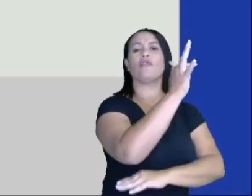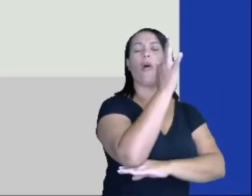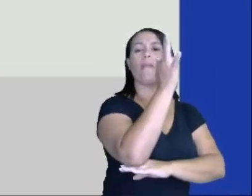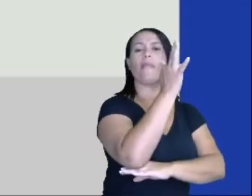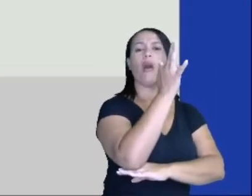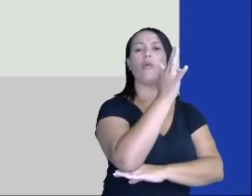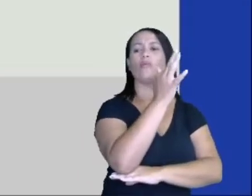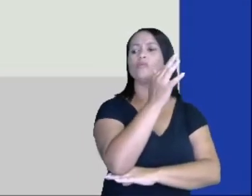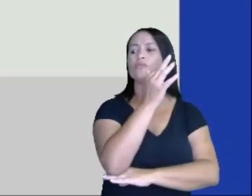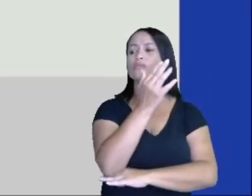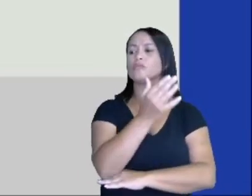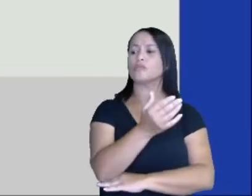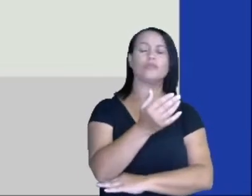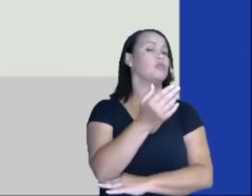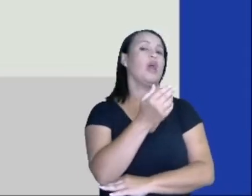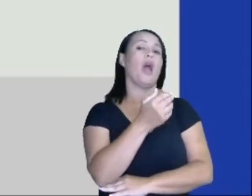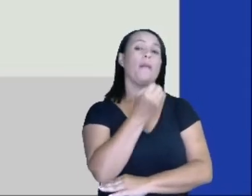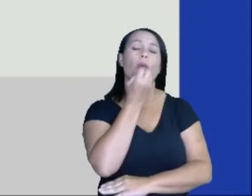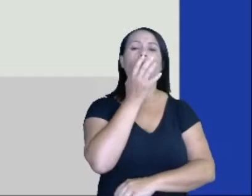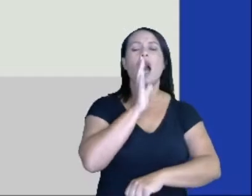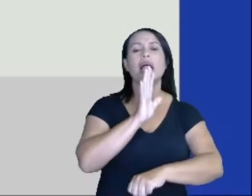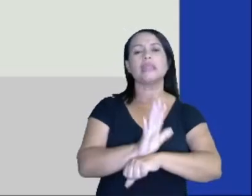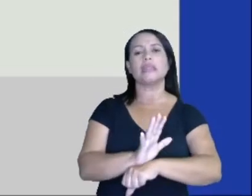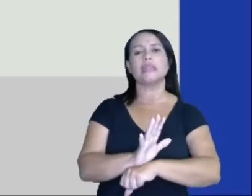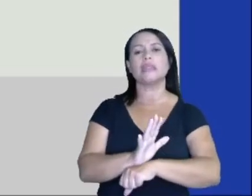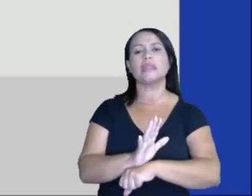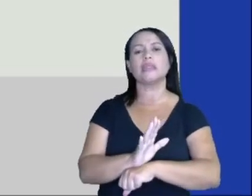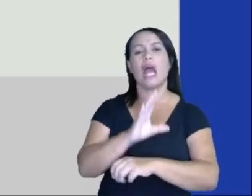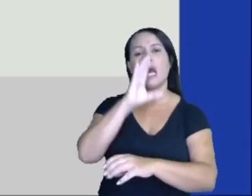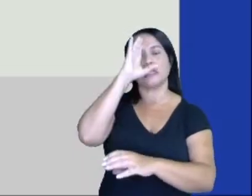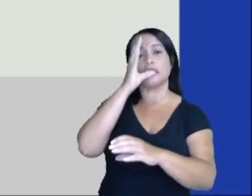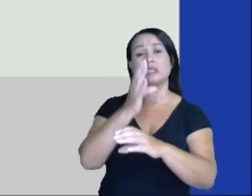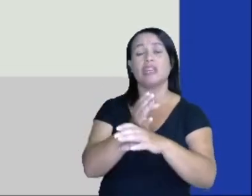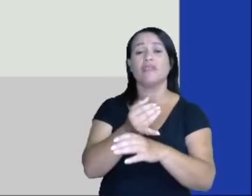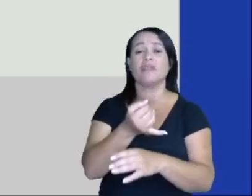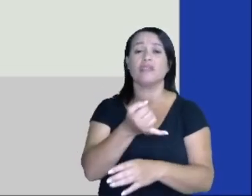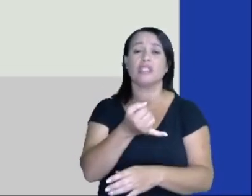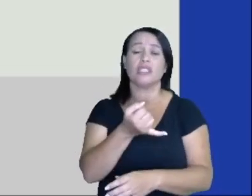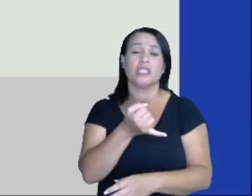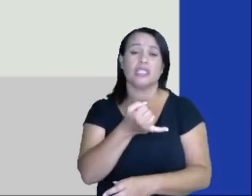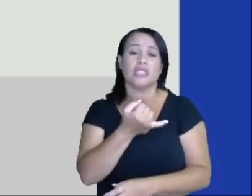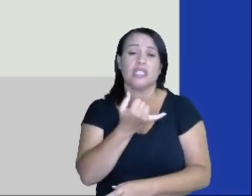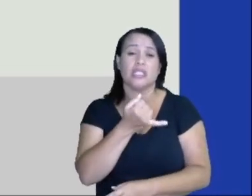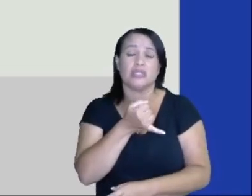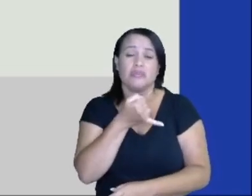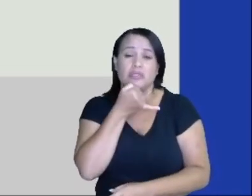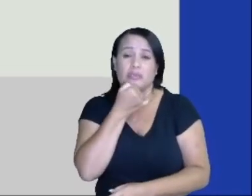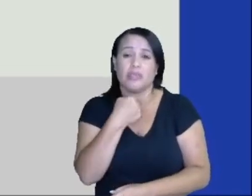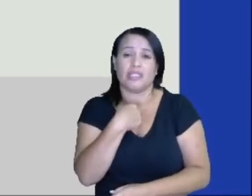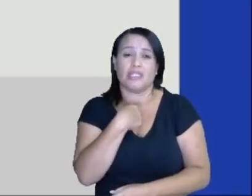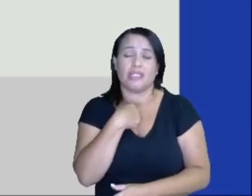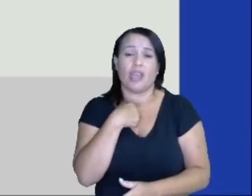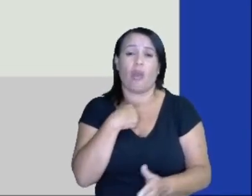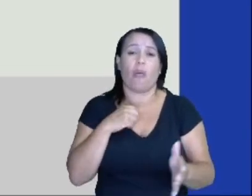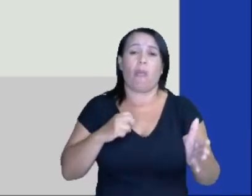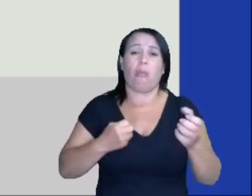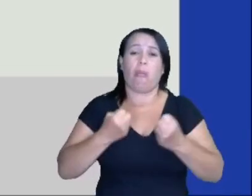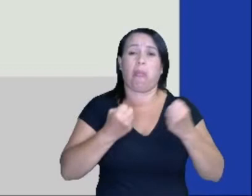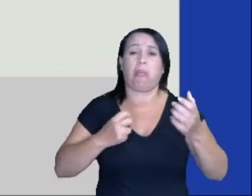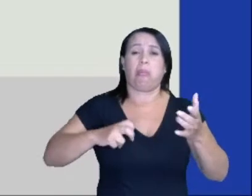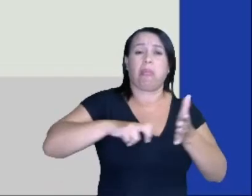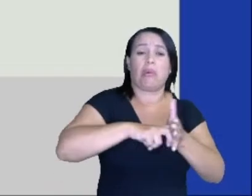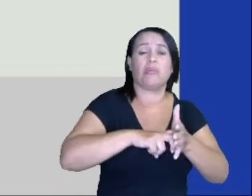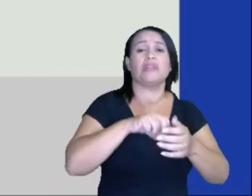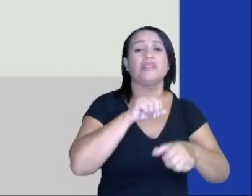Jovem para o chefe. Boa tarde, chefe. Infelizmente, acabei de sofrer um acidente de trânsito e devo me atrasar, pois estou aguardando